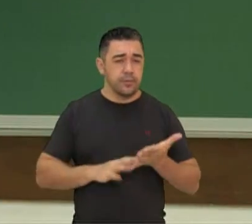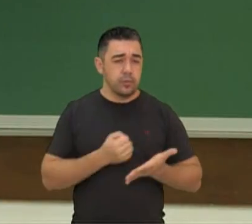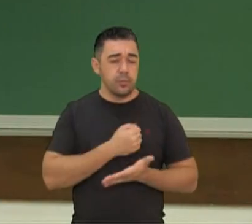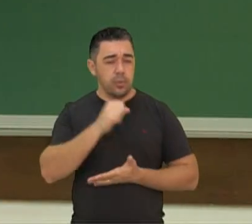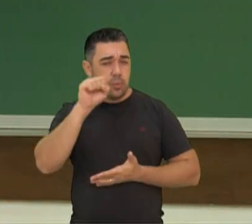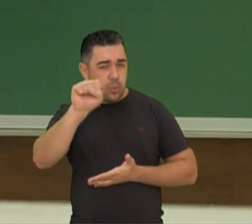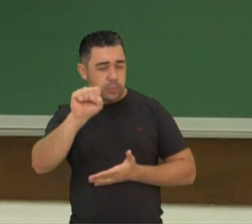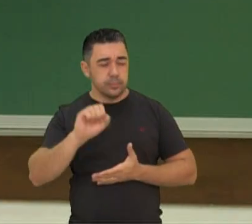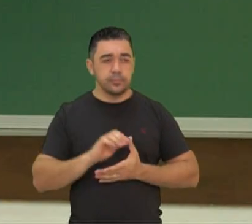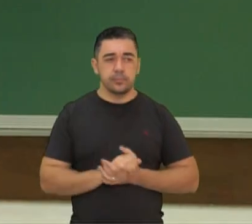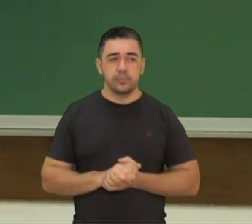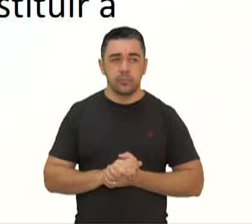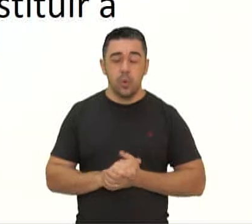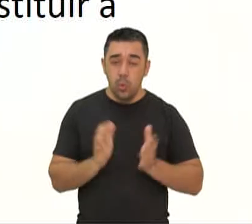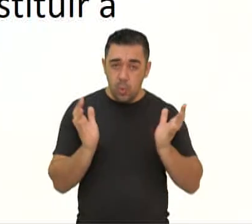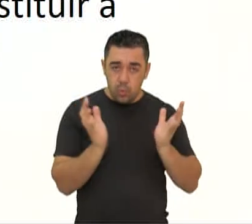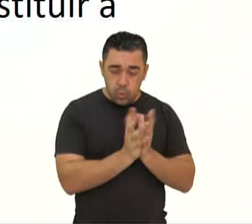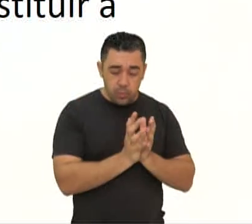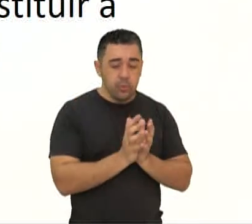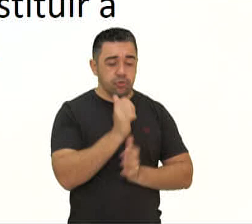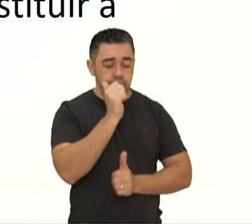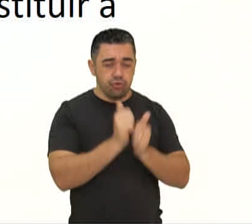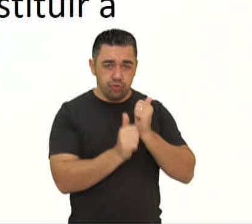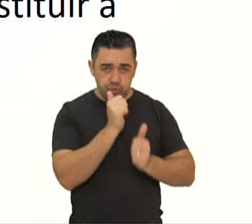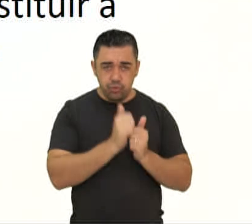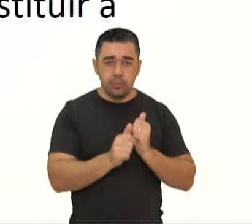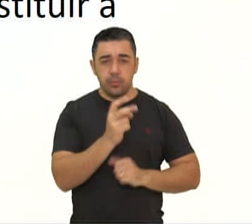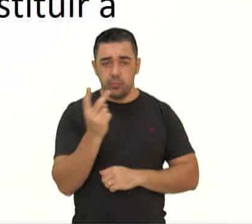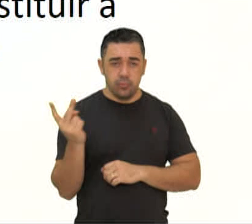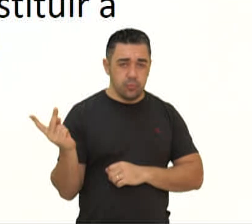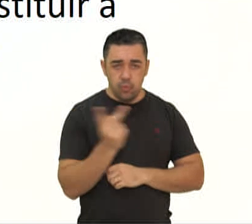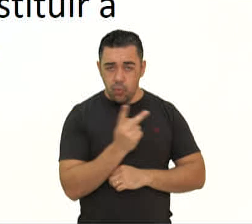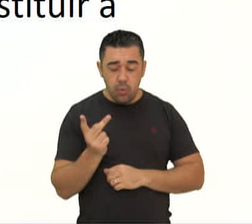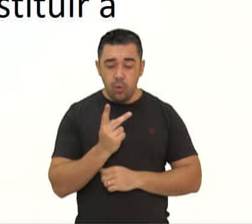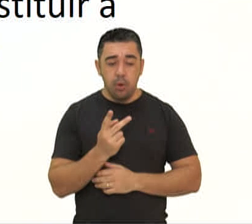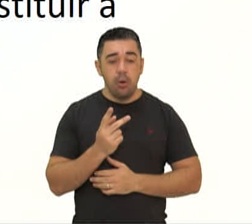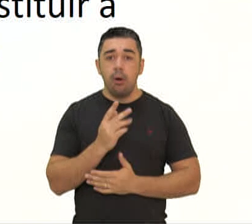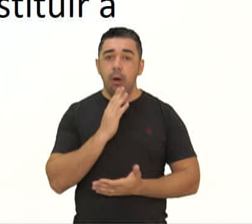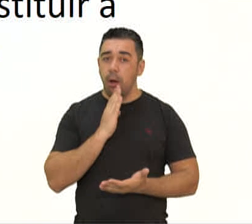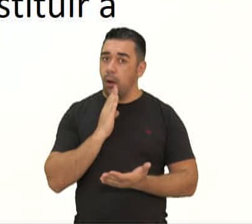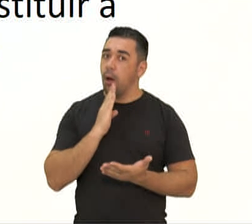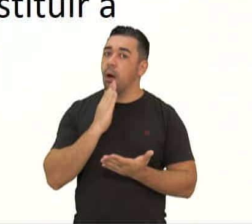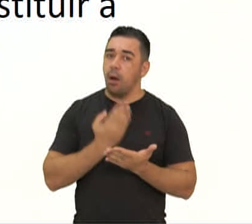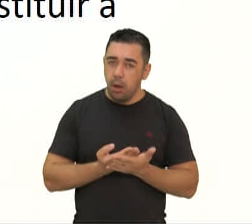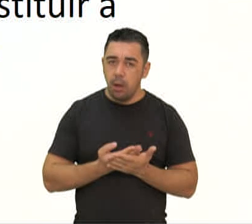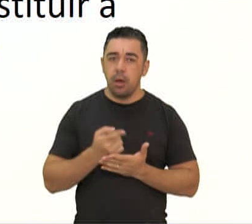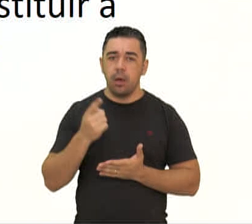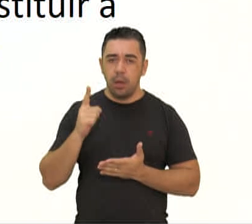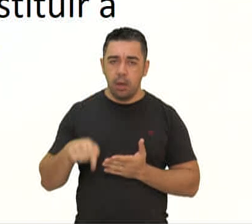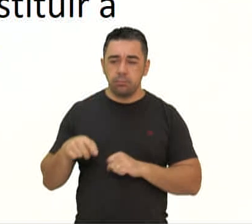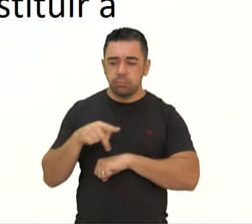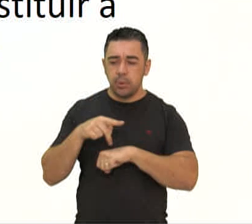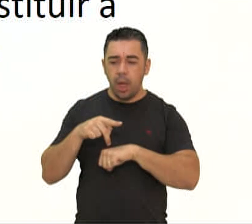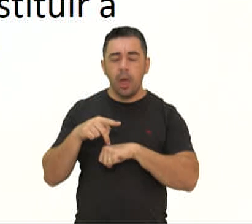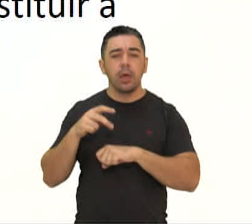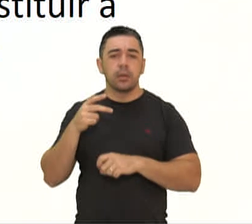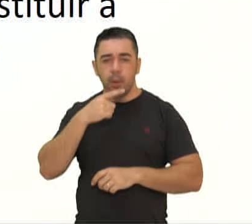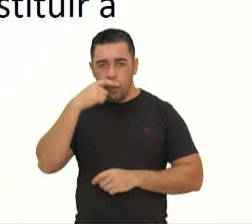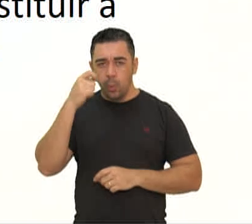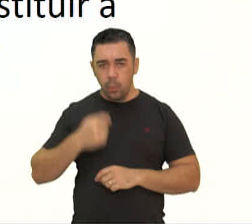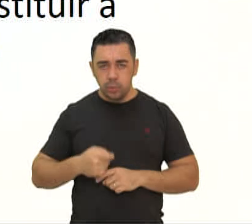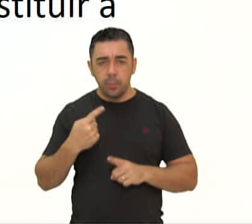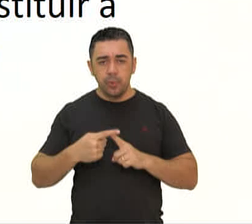Atividade 8. Torcedores japoneses e senegaleses impressionam na Rússia ao limpar estádios após os